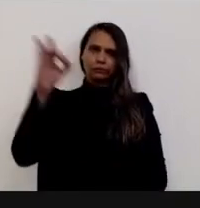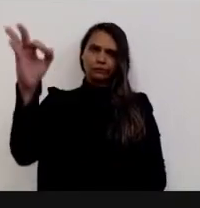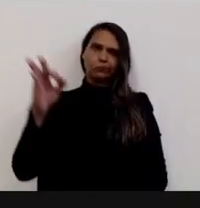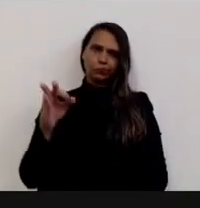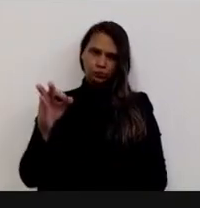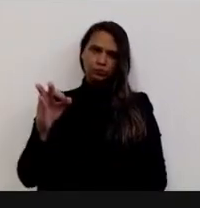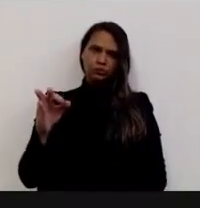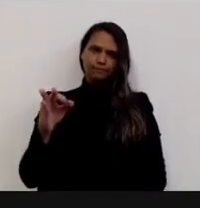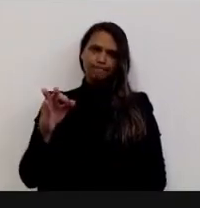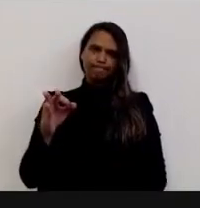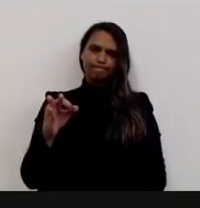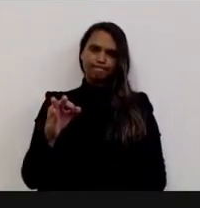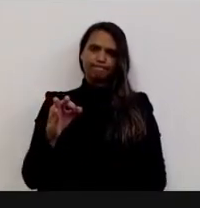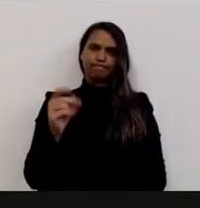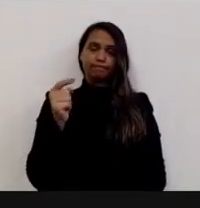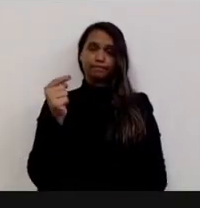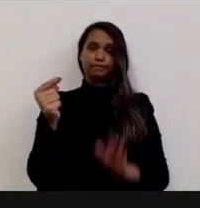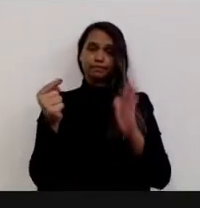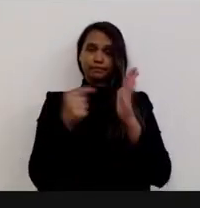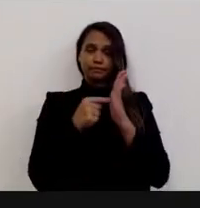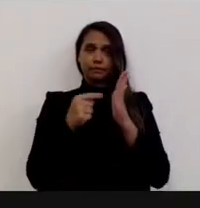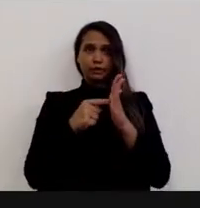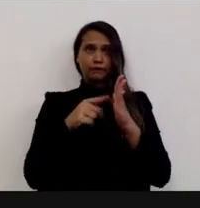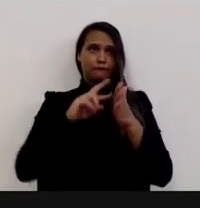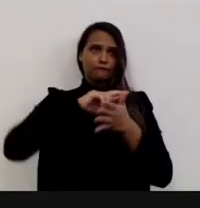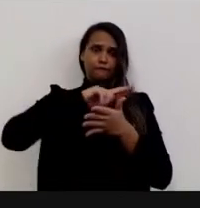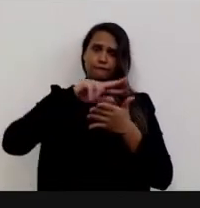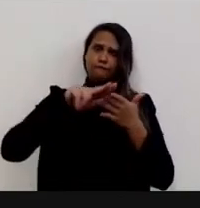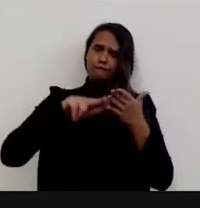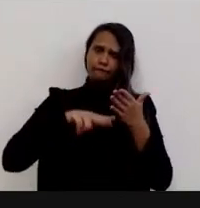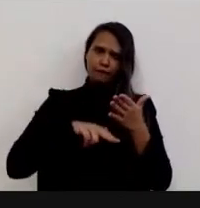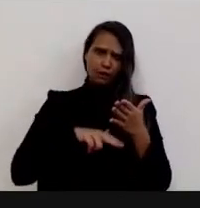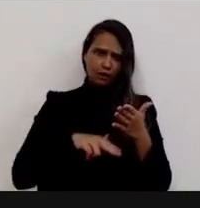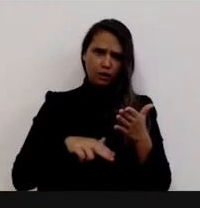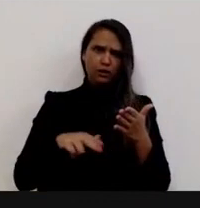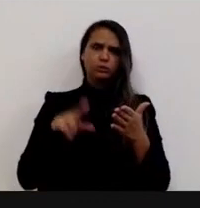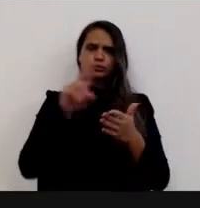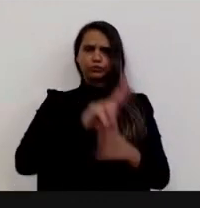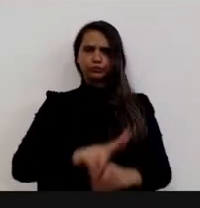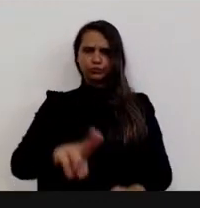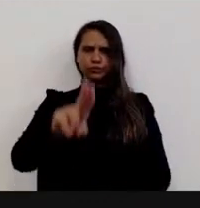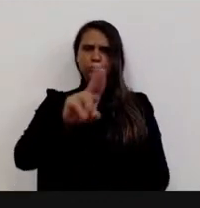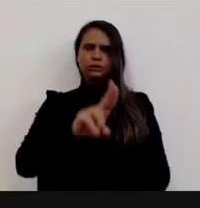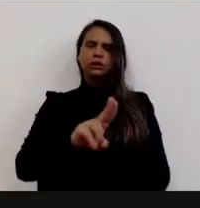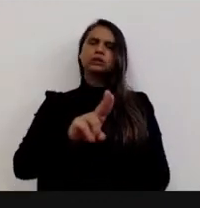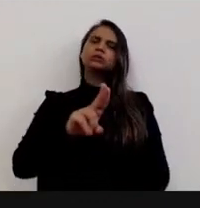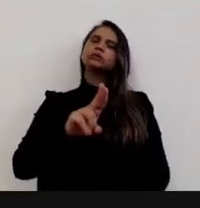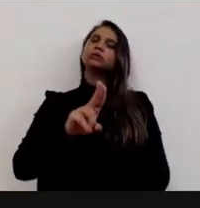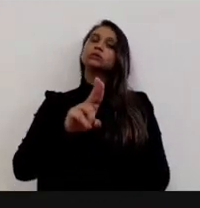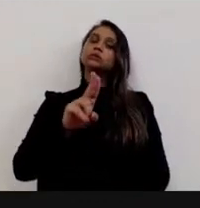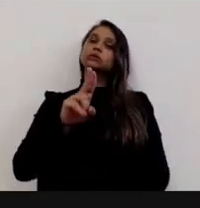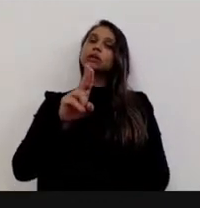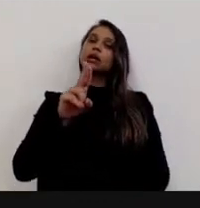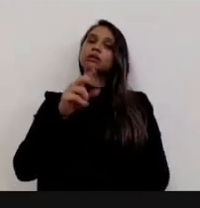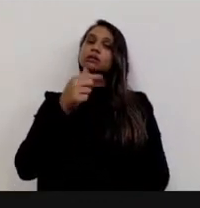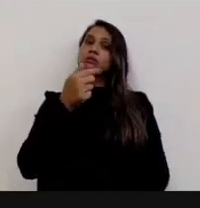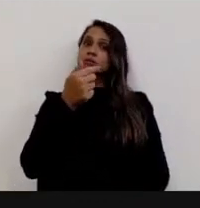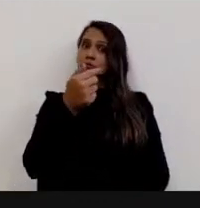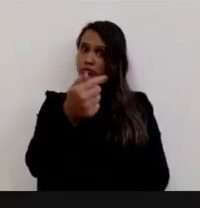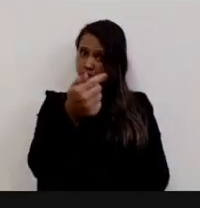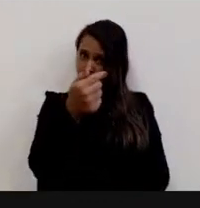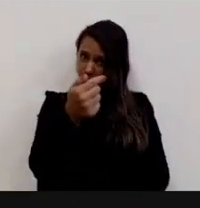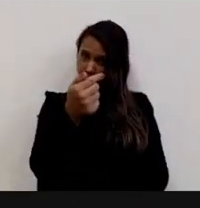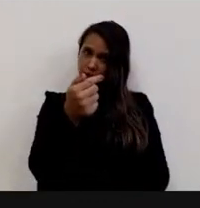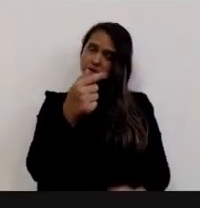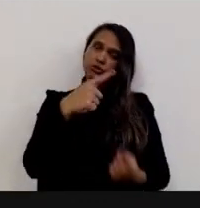Então, a gente fez a seleção dos algoritmos, vários algoritmos foram utilizados, e aí esses 7 algoritmos que